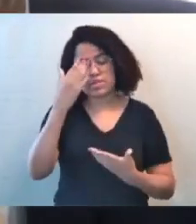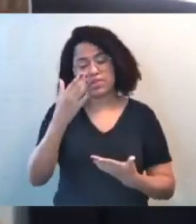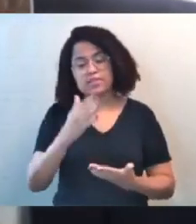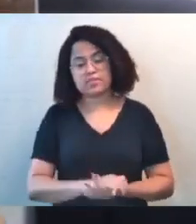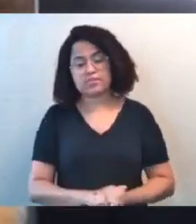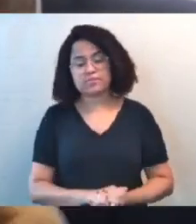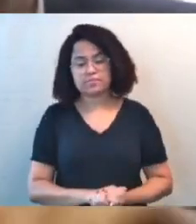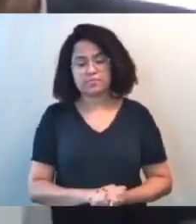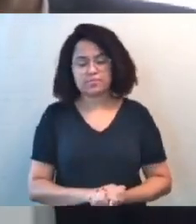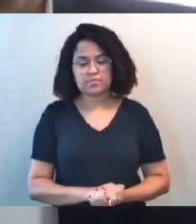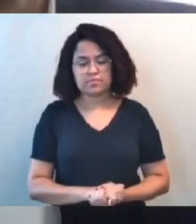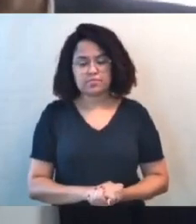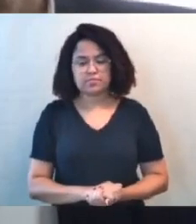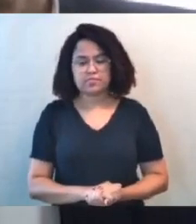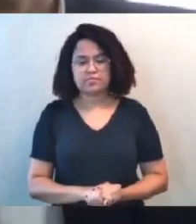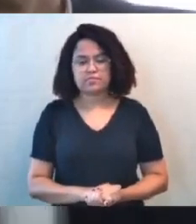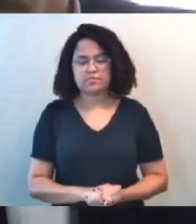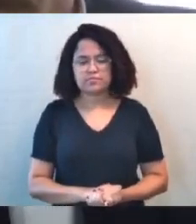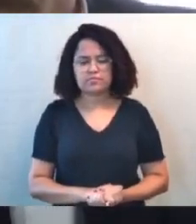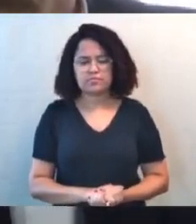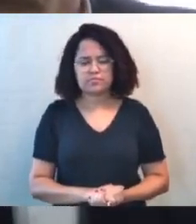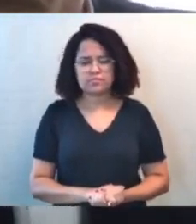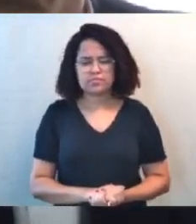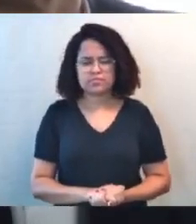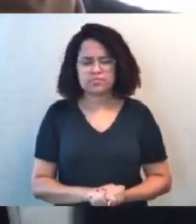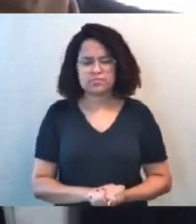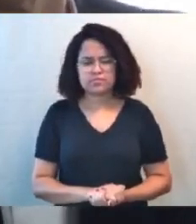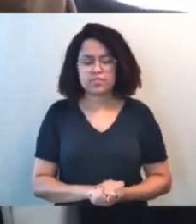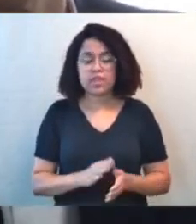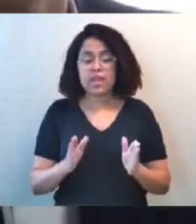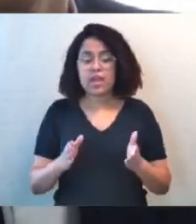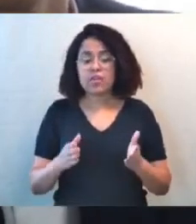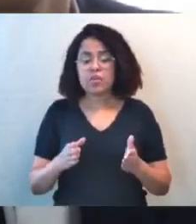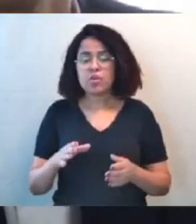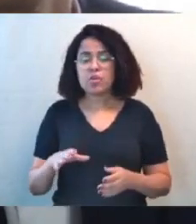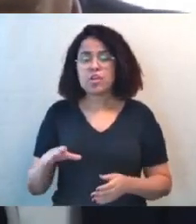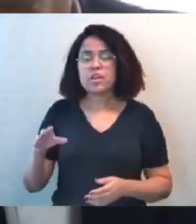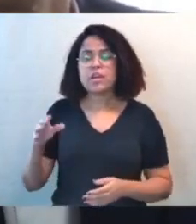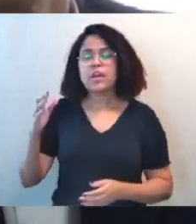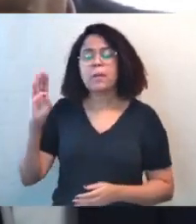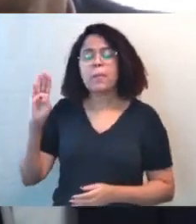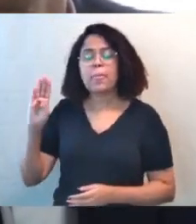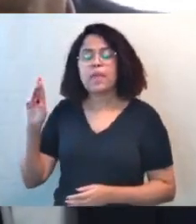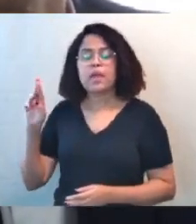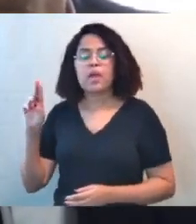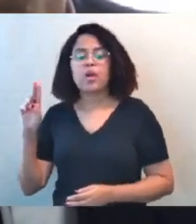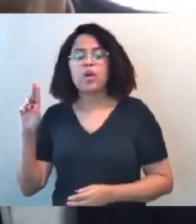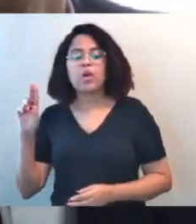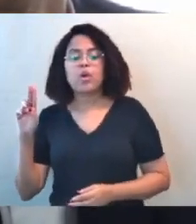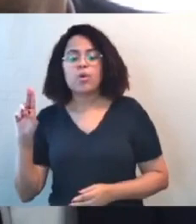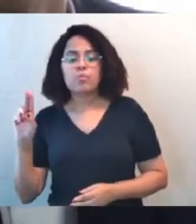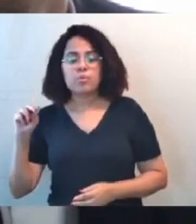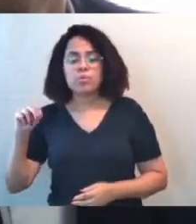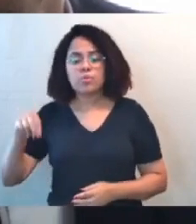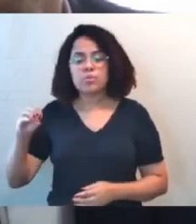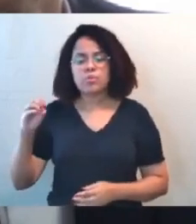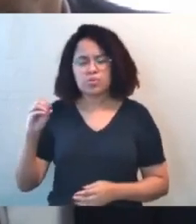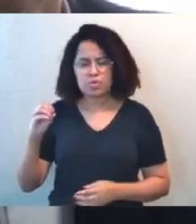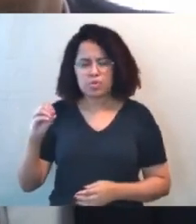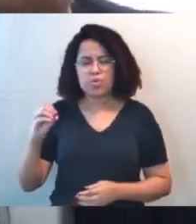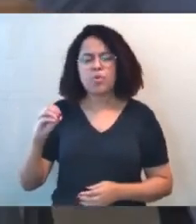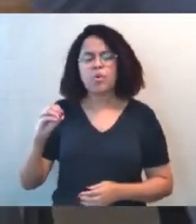Bruno. Tá. Agora nós vamos então ouvir Bruno Henrique dos Santos, por uma Minas Melhor,